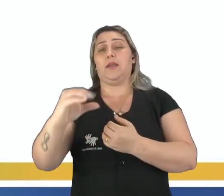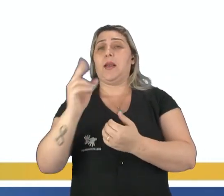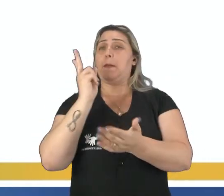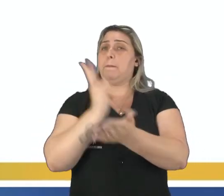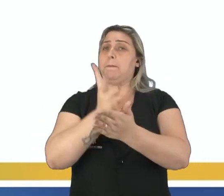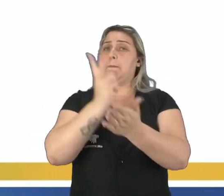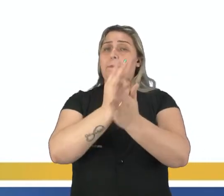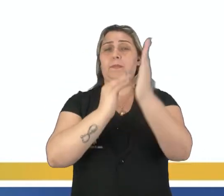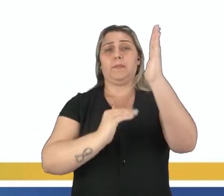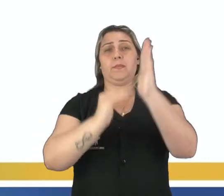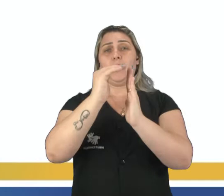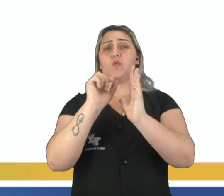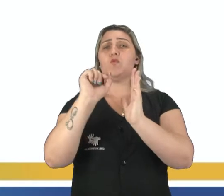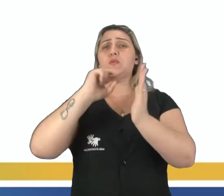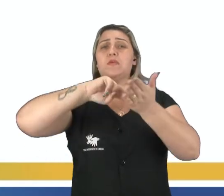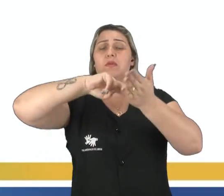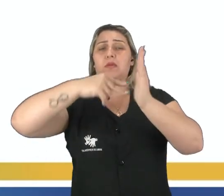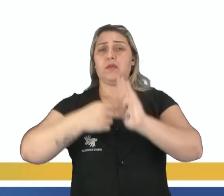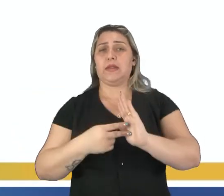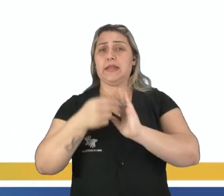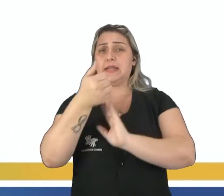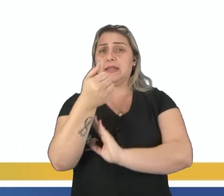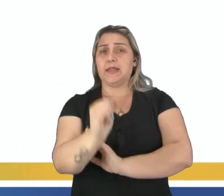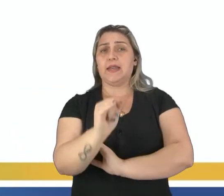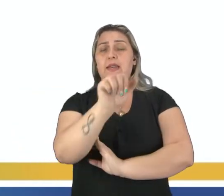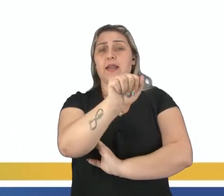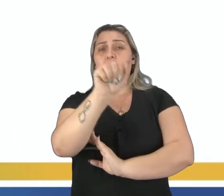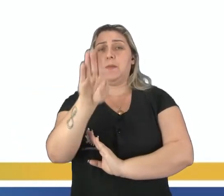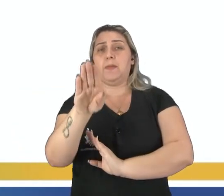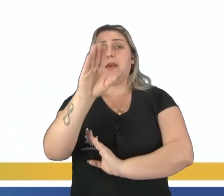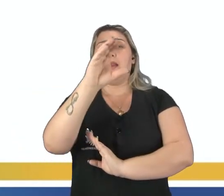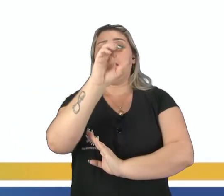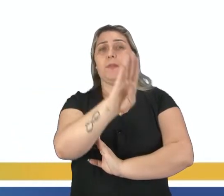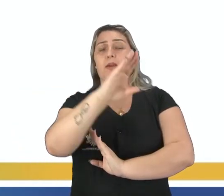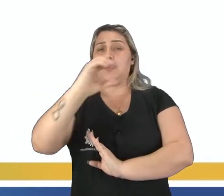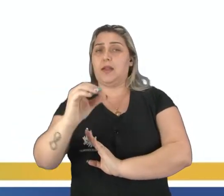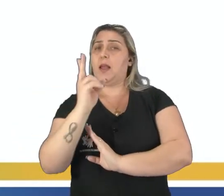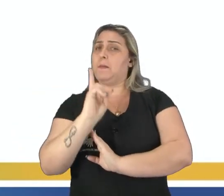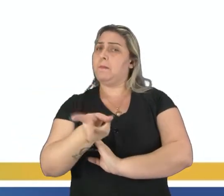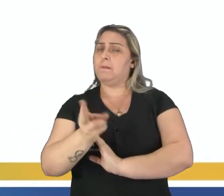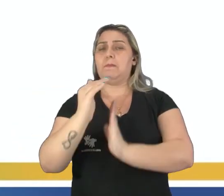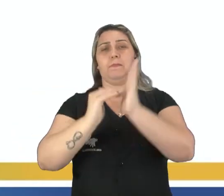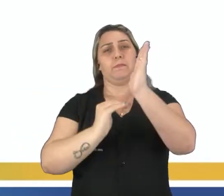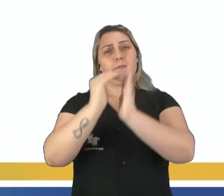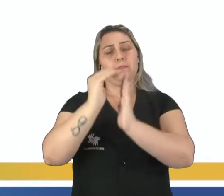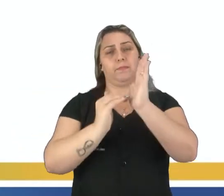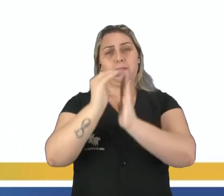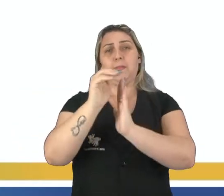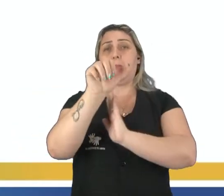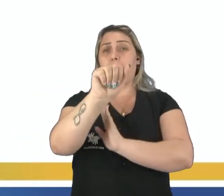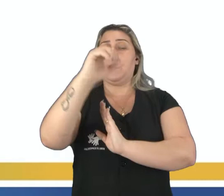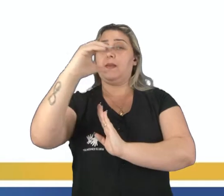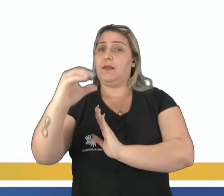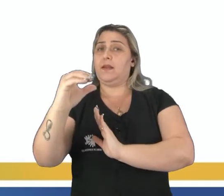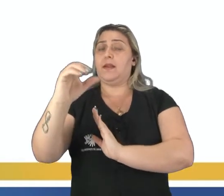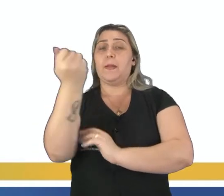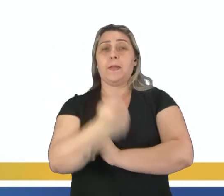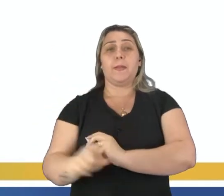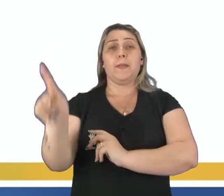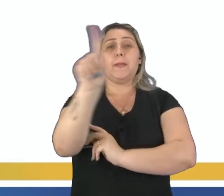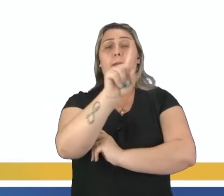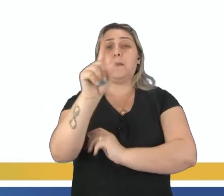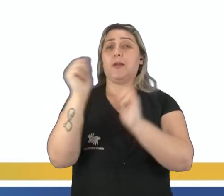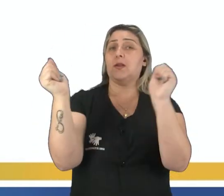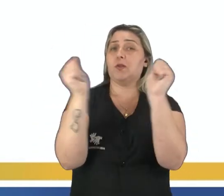mesma temperatura. O que quer dizer isso? Se A e B e C estão à mesma temperatura, A e C não